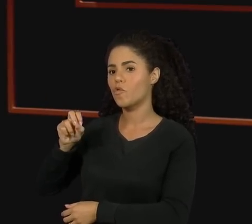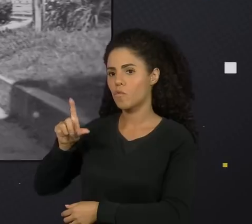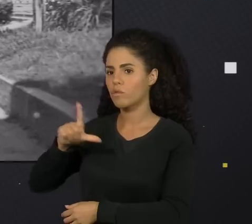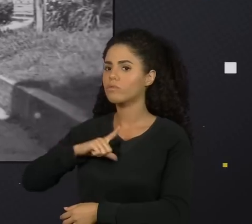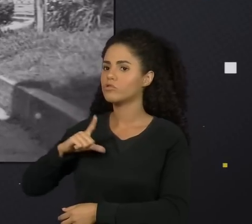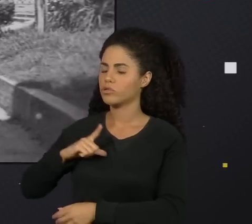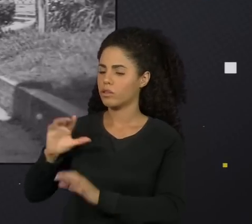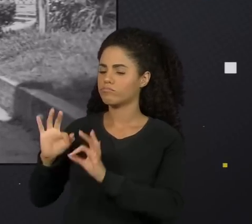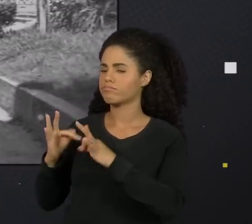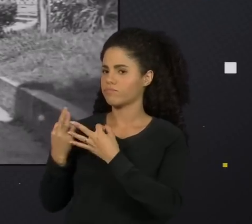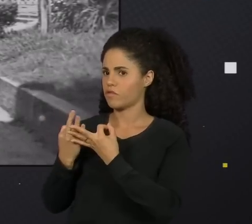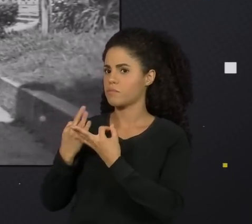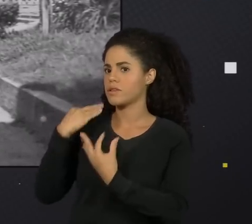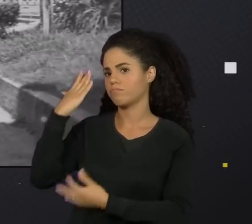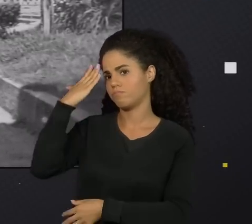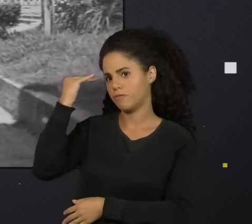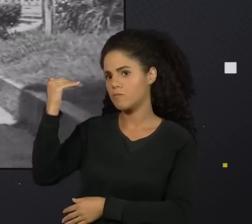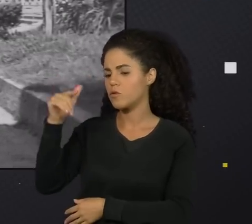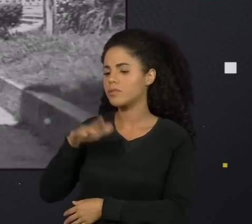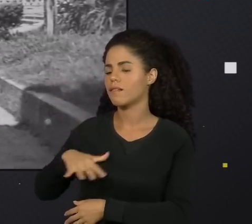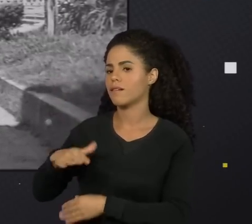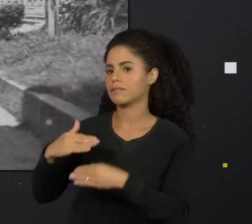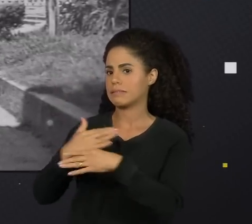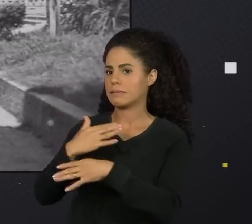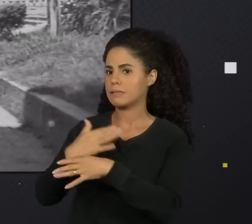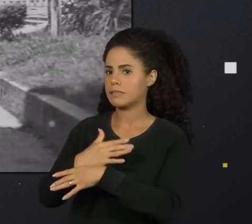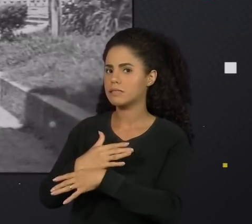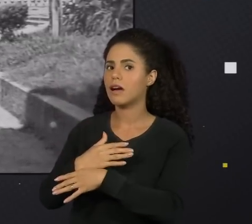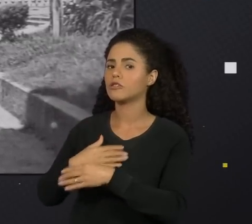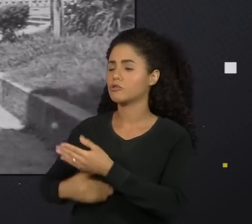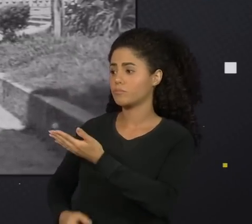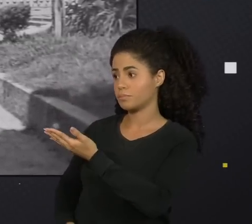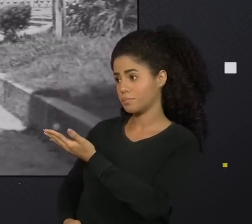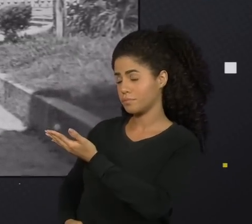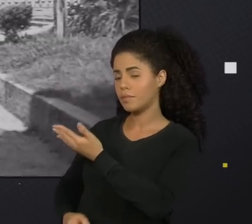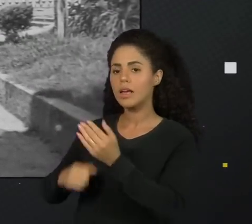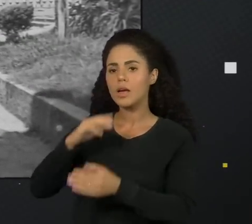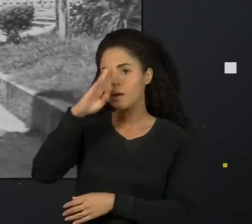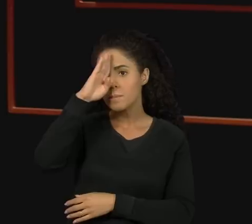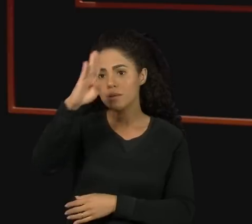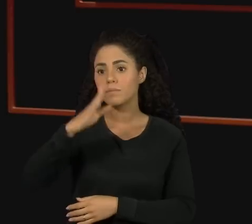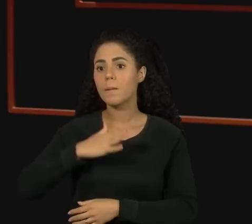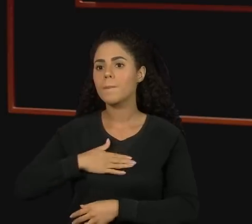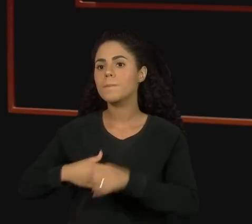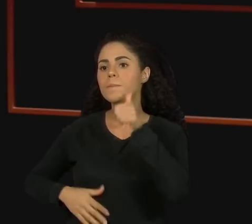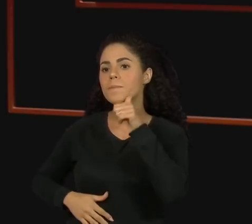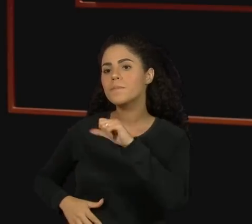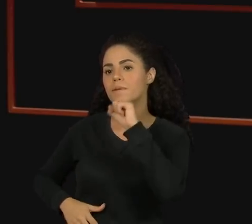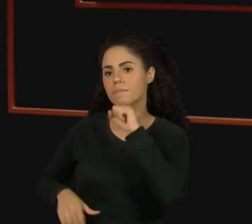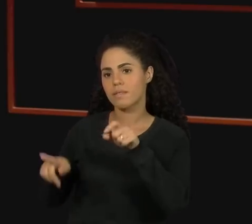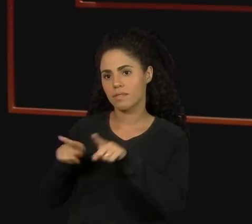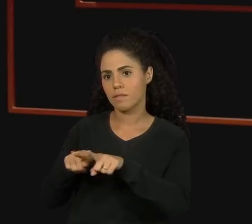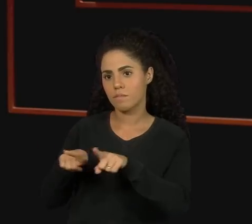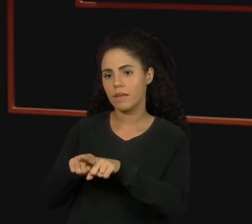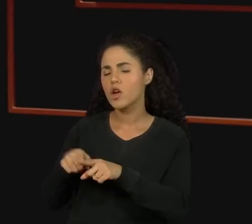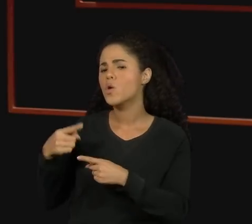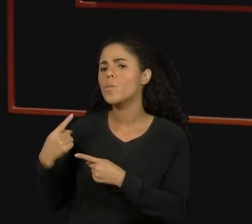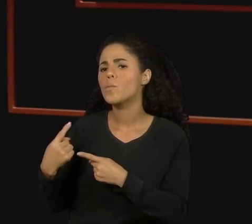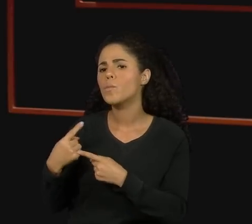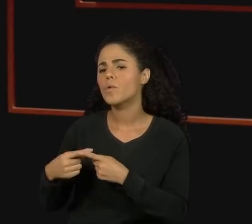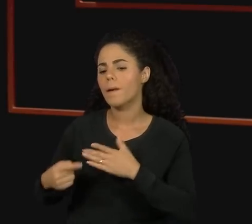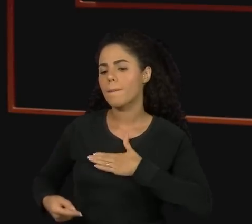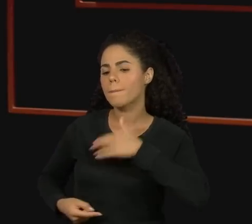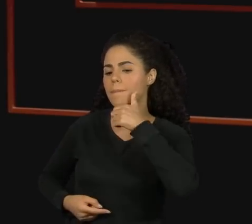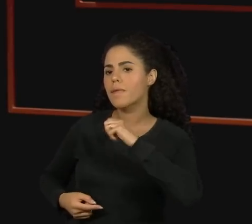né, bem interiorano mesmo isso, mas Catalão é muito importante para mim e principalmente a minha mãe, porque a mamãe foi uma pessoa sempre que